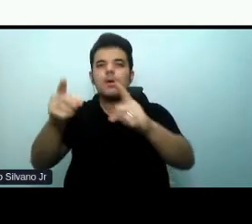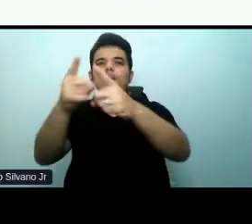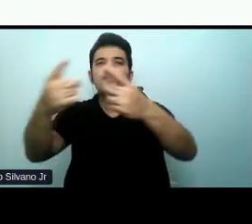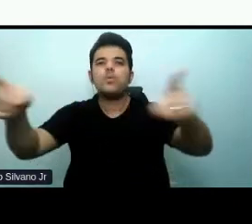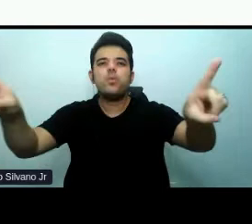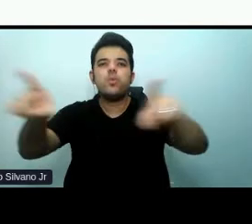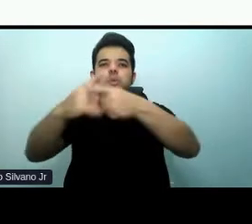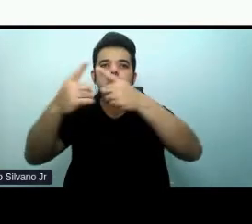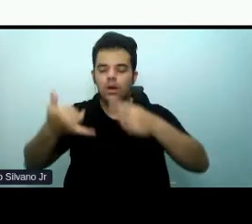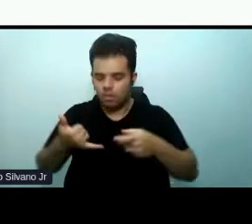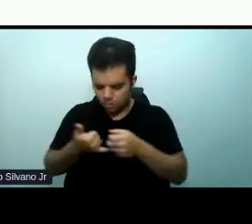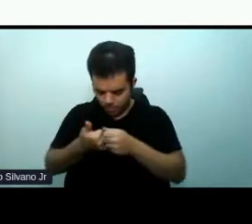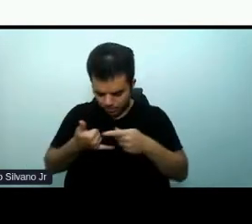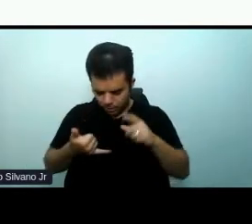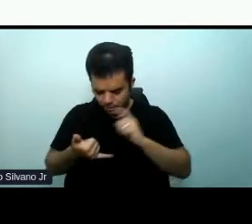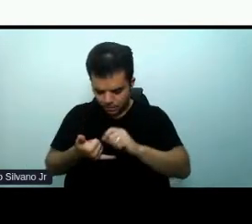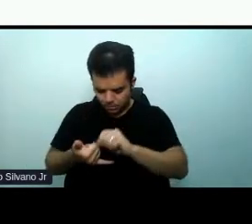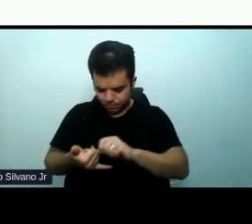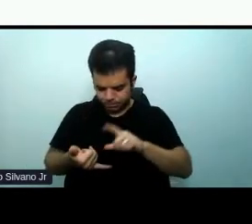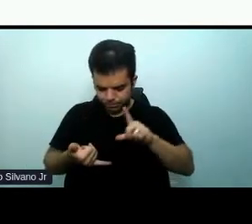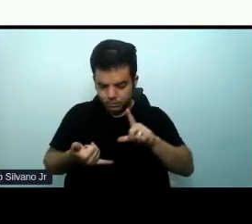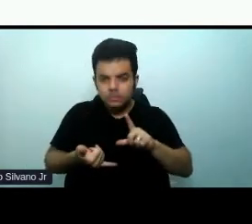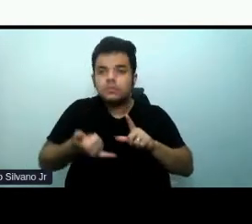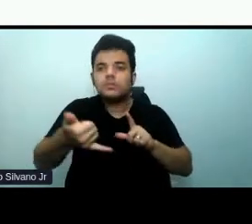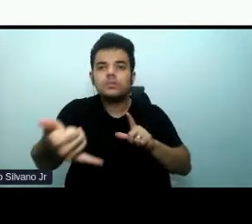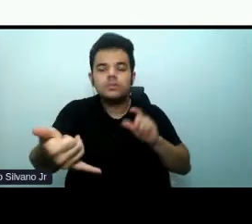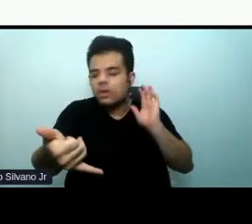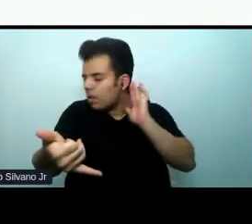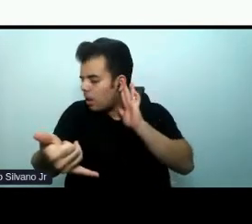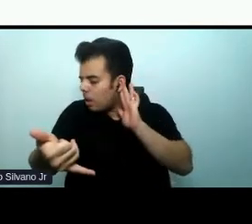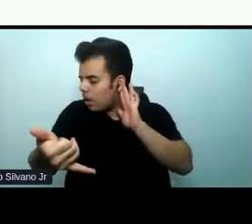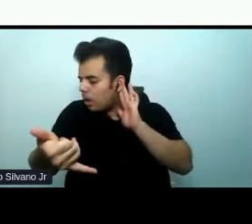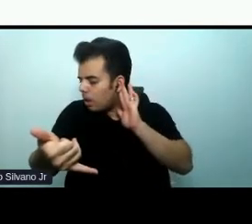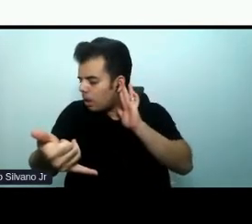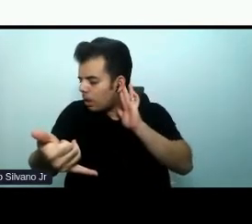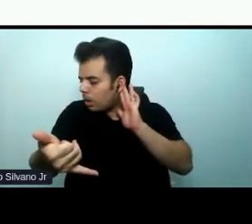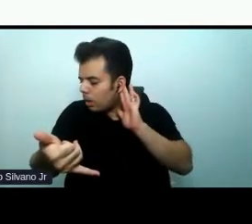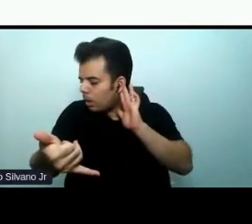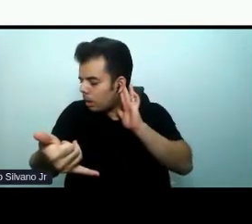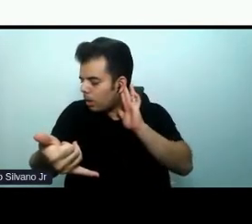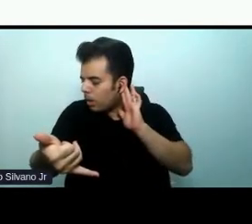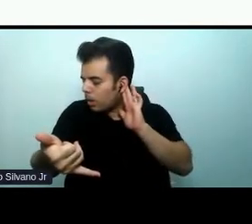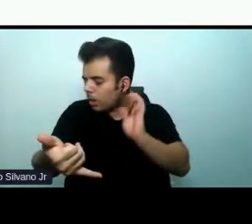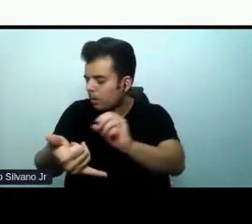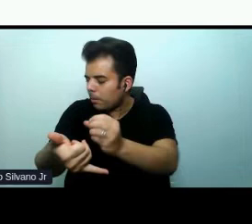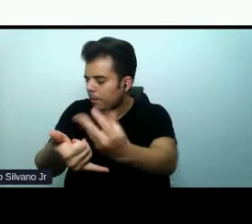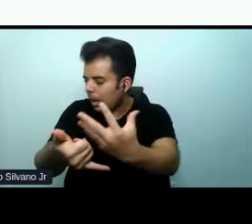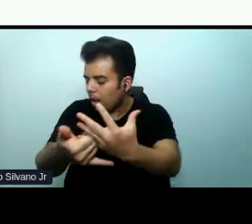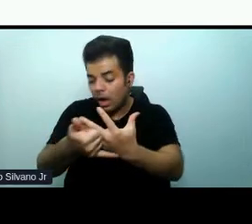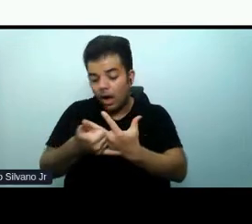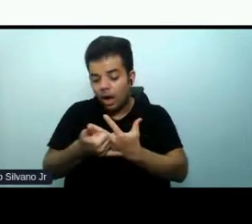música e o Shazam reconhece a música, te fala o nome da música,